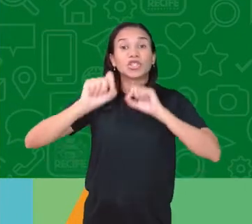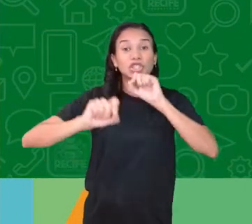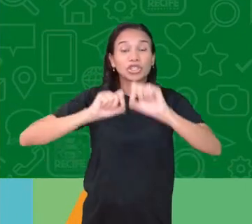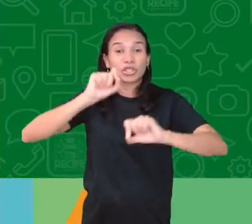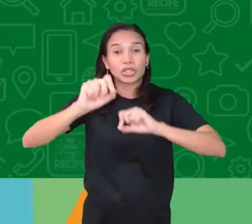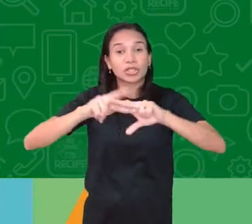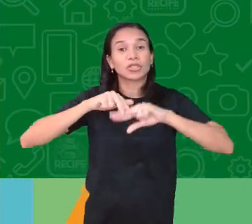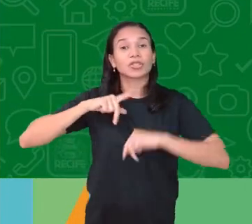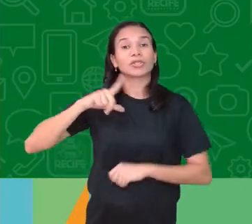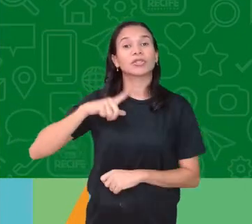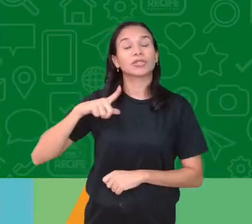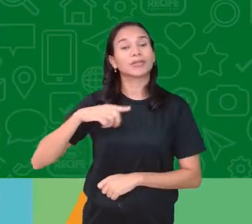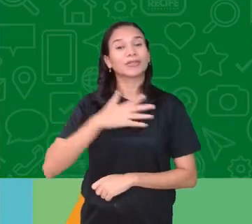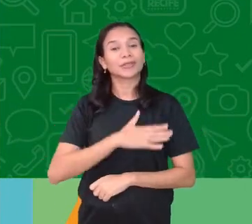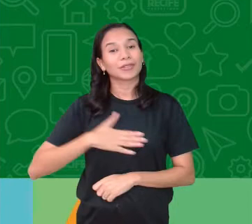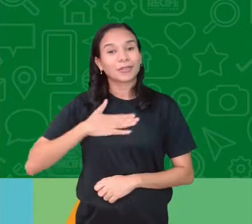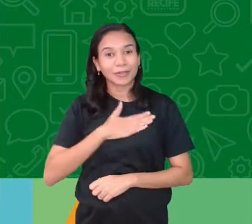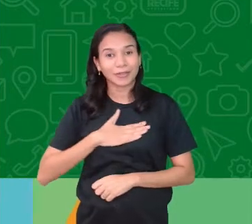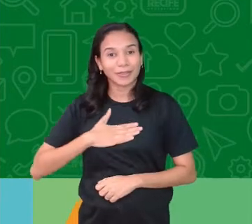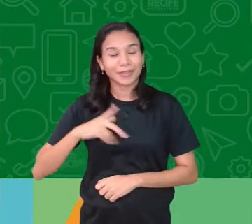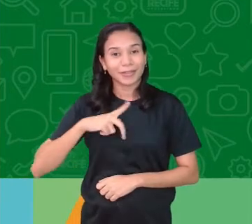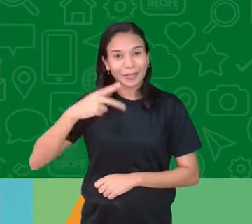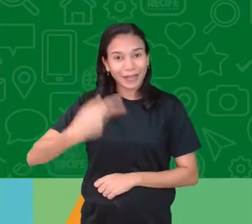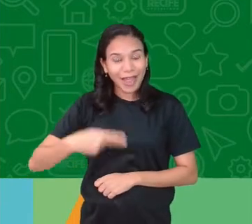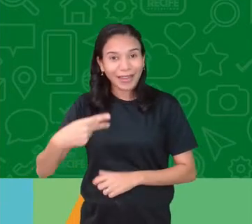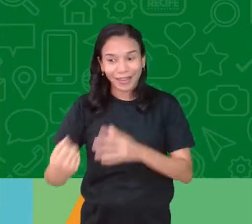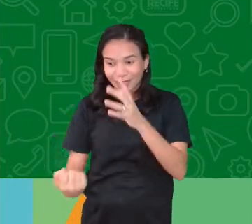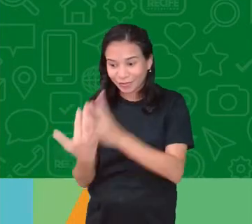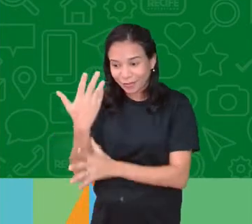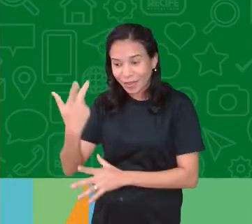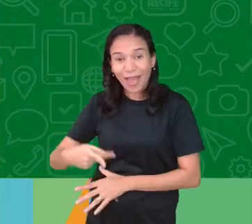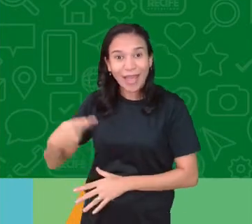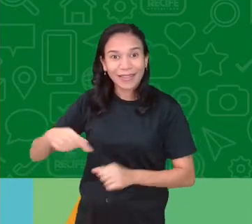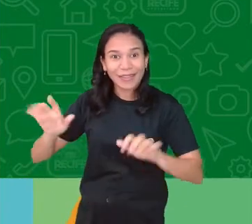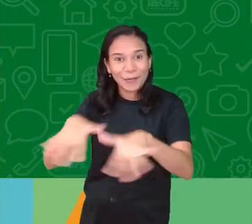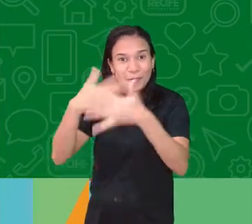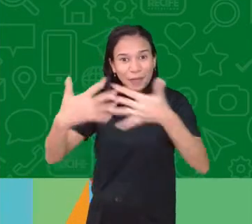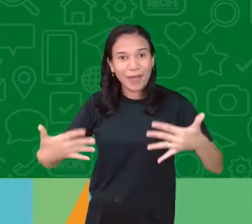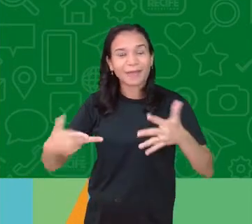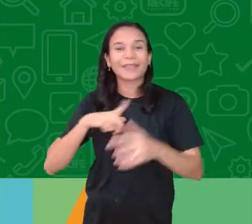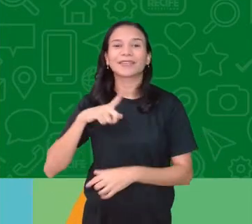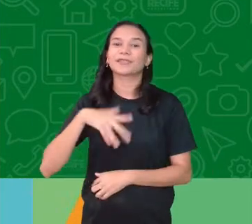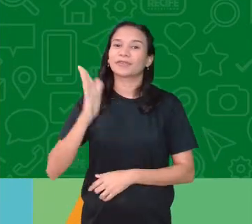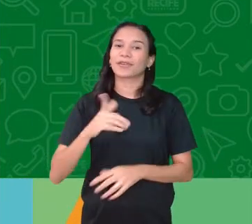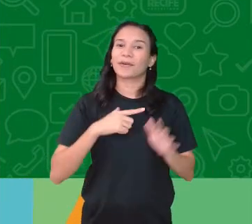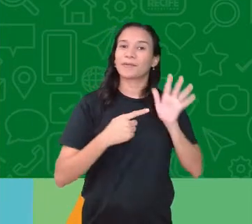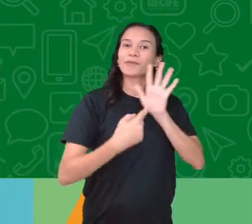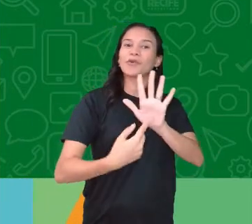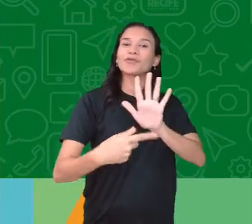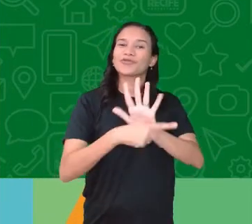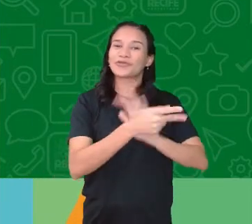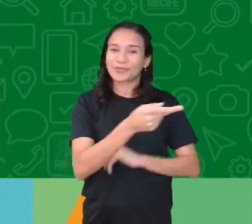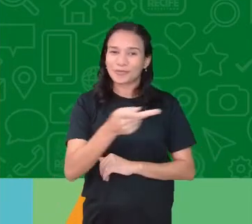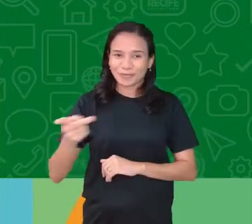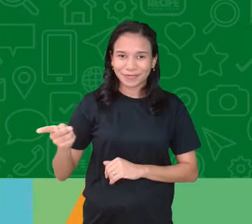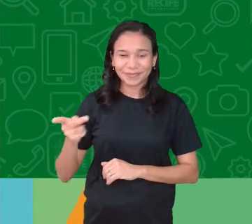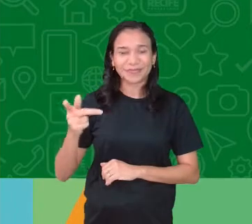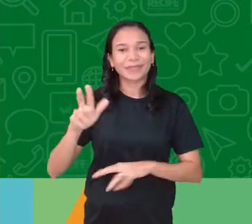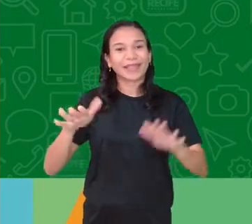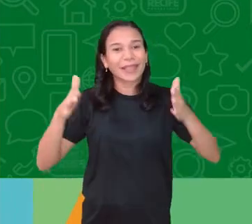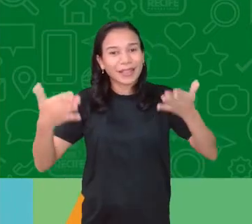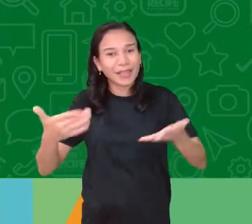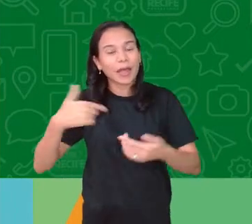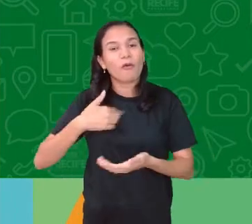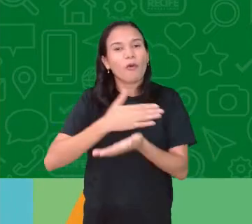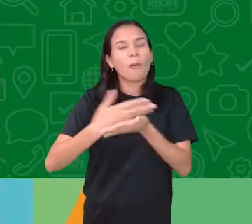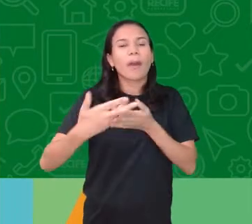fez algumas perguntas. Aqui nesse convite surgiu a partir de um espetáculo que ela foi assistir. Já trouxe um trecho aí para vocês. Então, eu vou